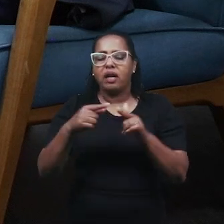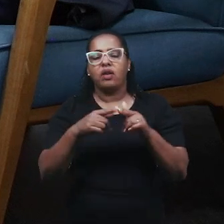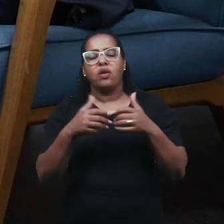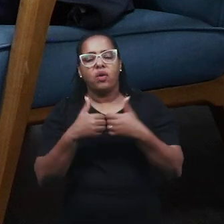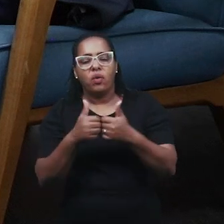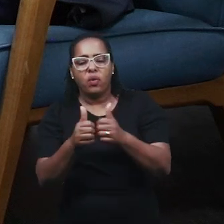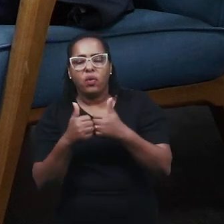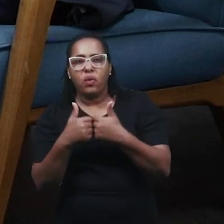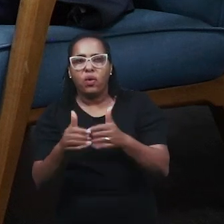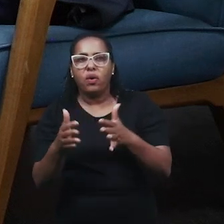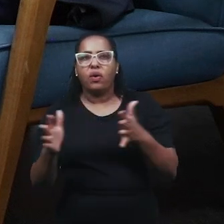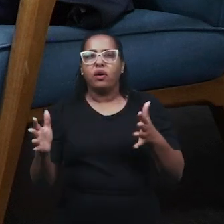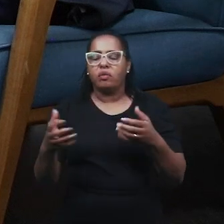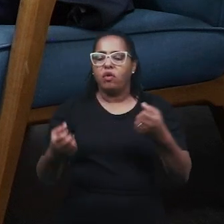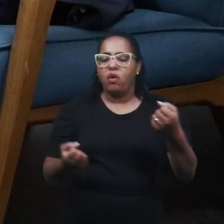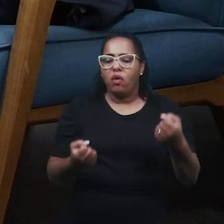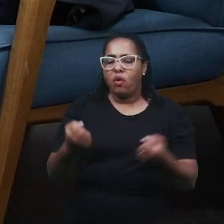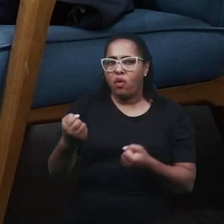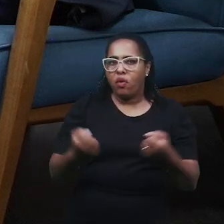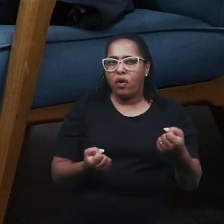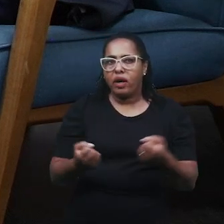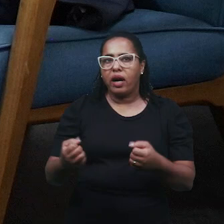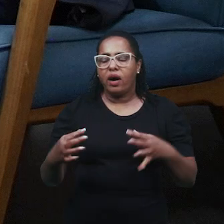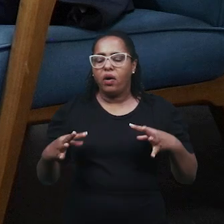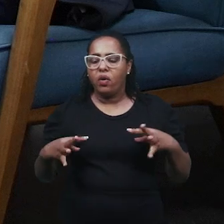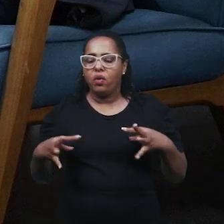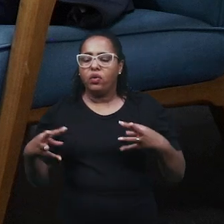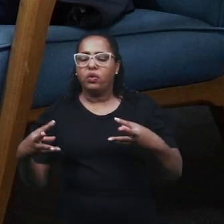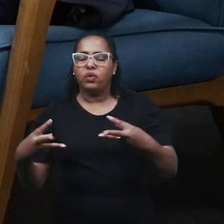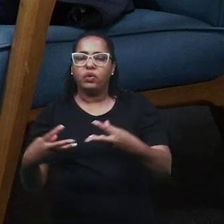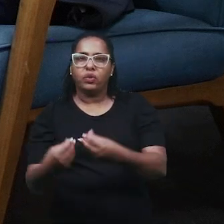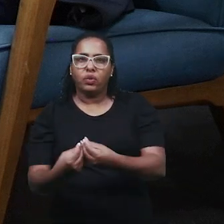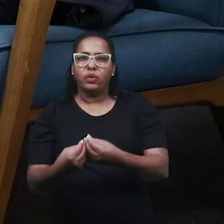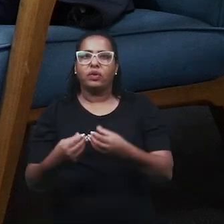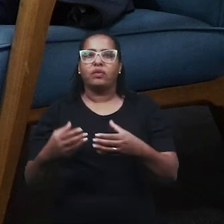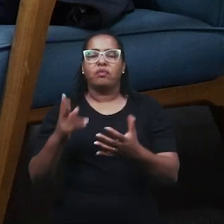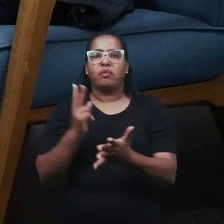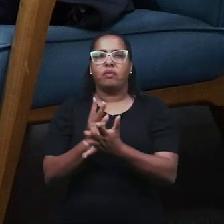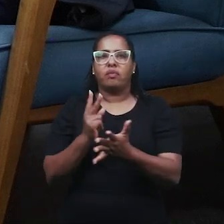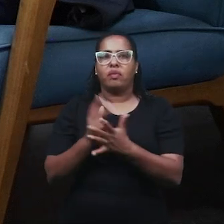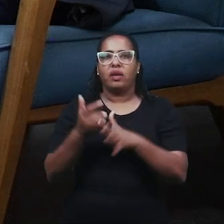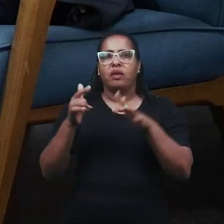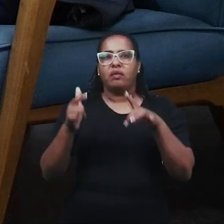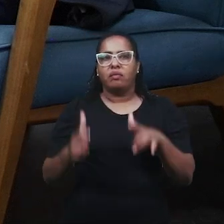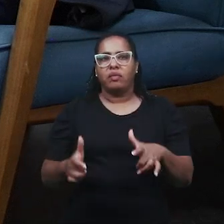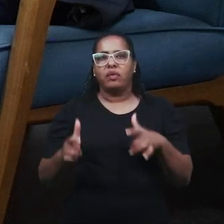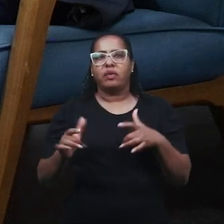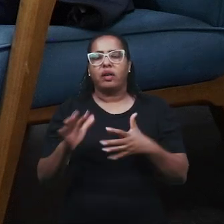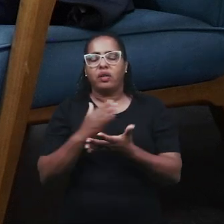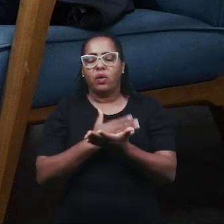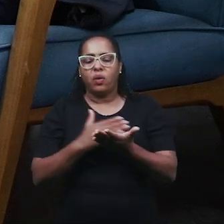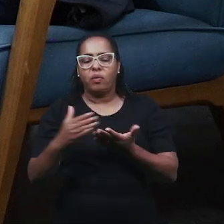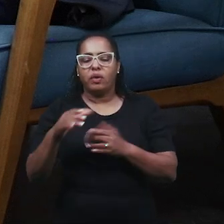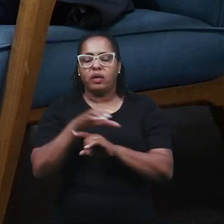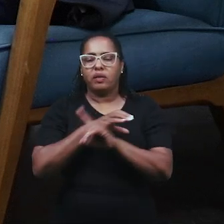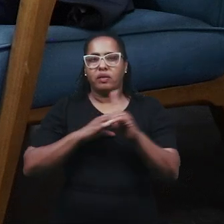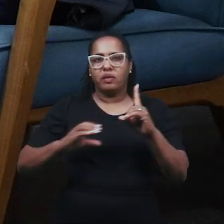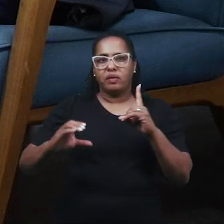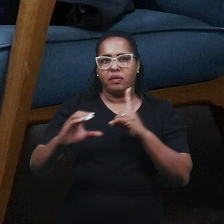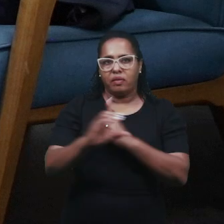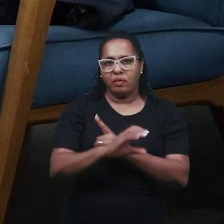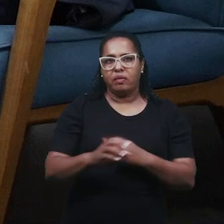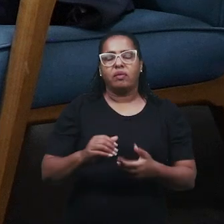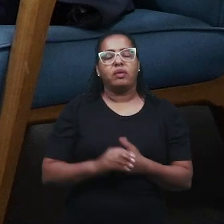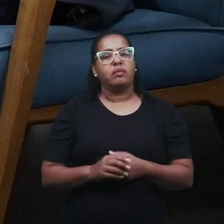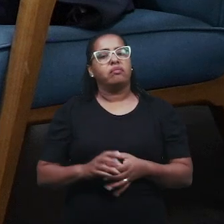um chegava, via que já todo mundo reunido pelo Espírito Santo no mesmo local. Glória a Deus. É onde eles começaram a fazer os cultos. Dizem que quando